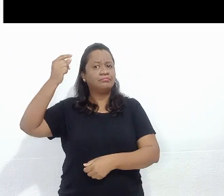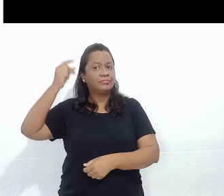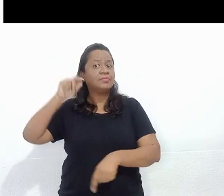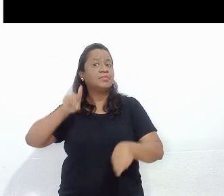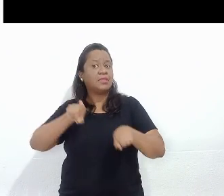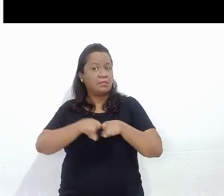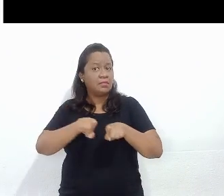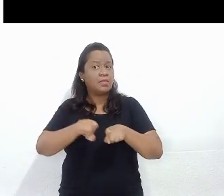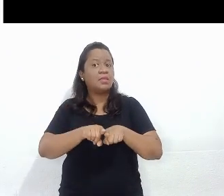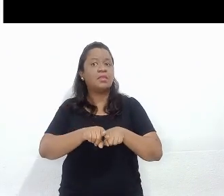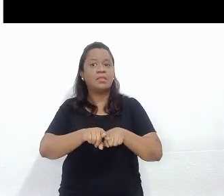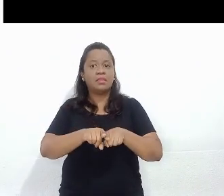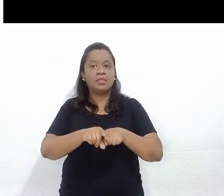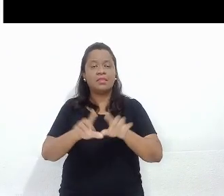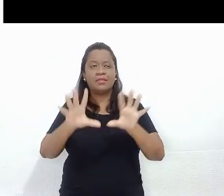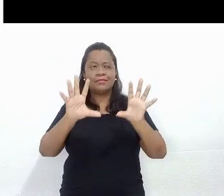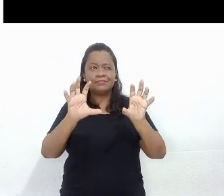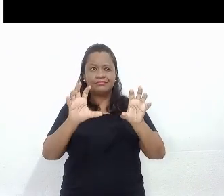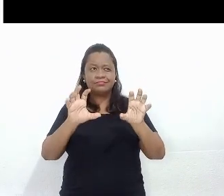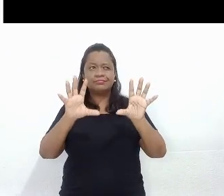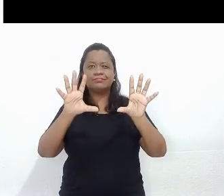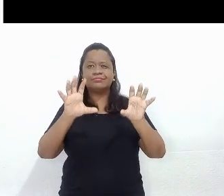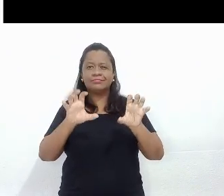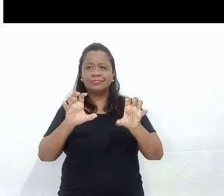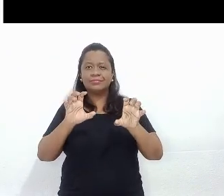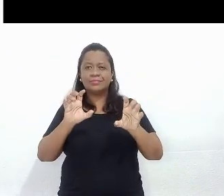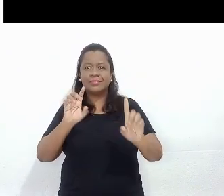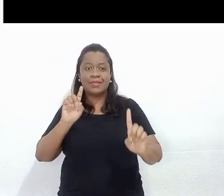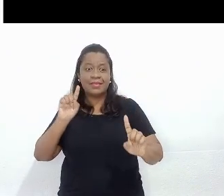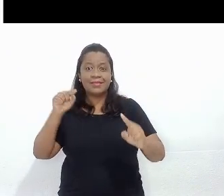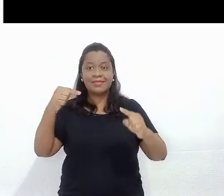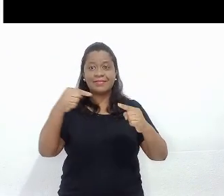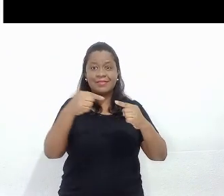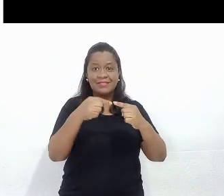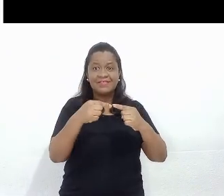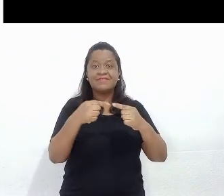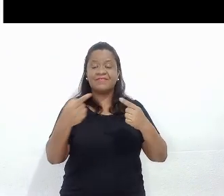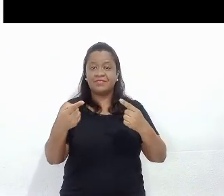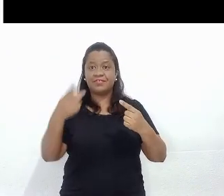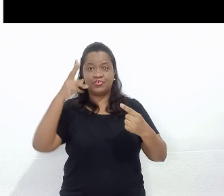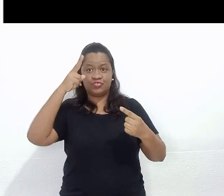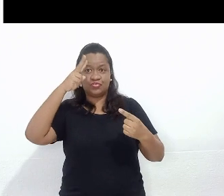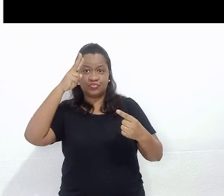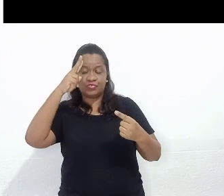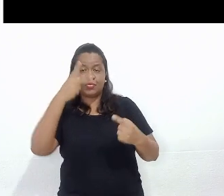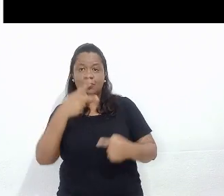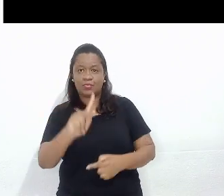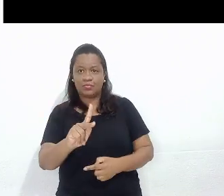também, ela vai te dar uma textura que tem a ver com aquela história que você está contando, né?